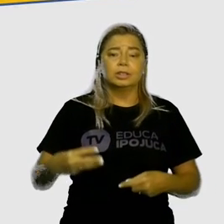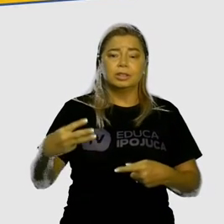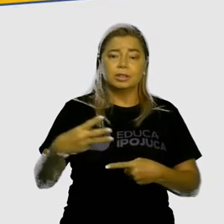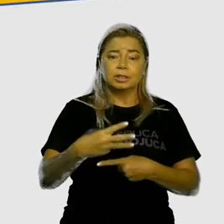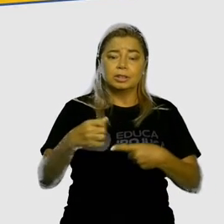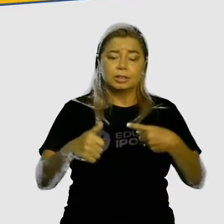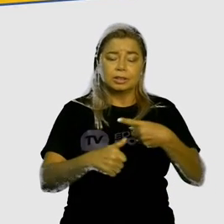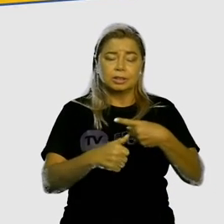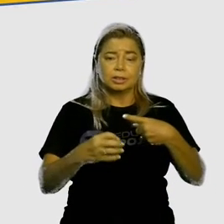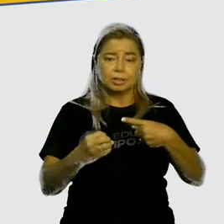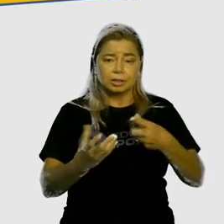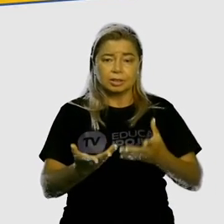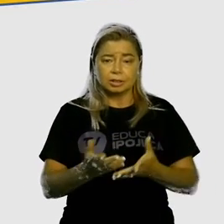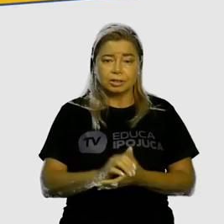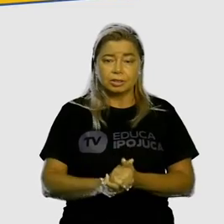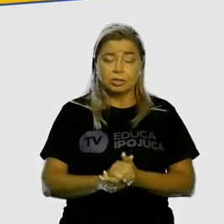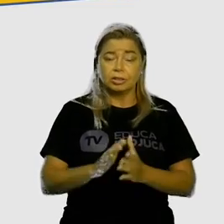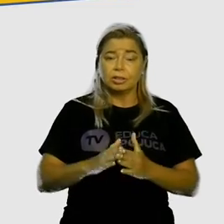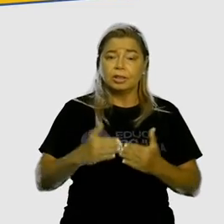é de